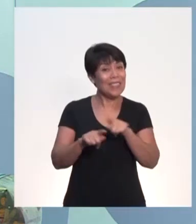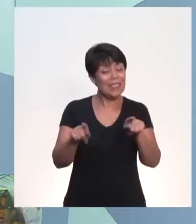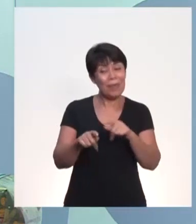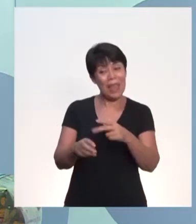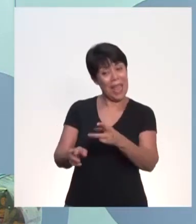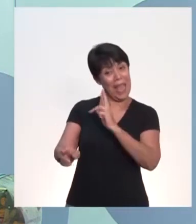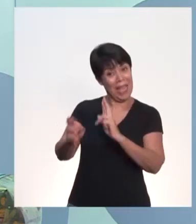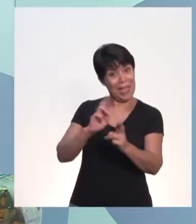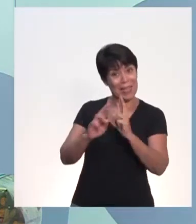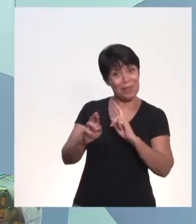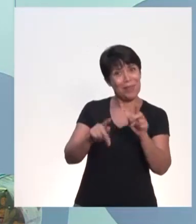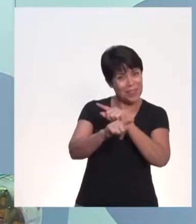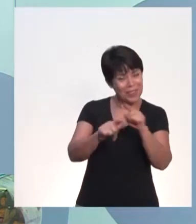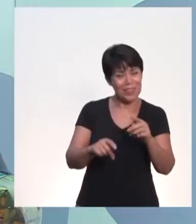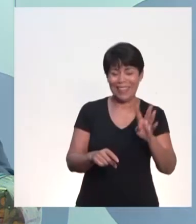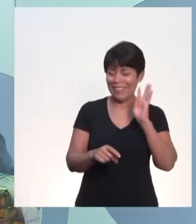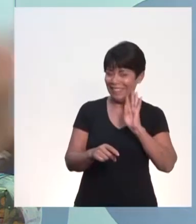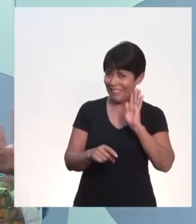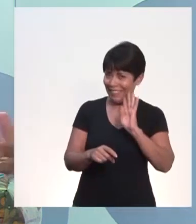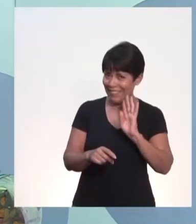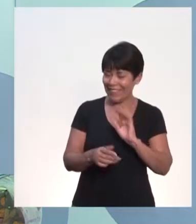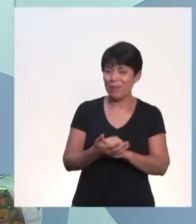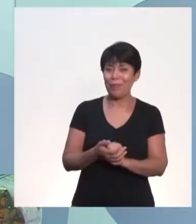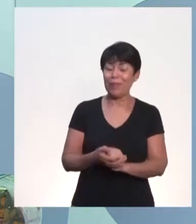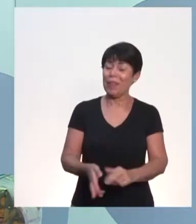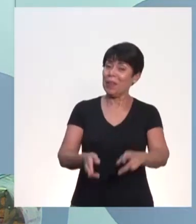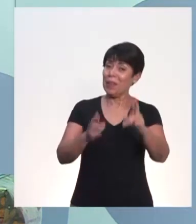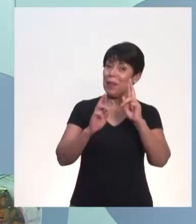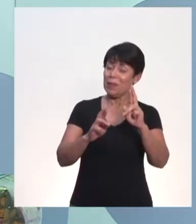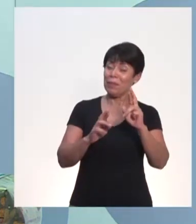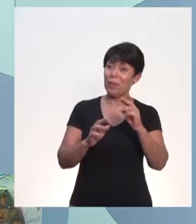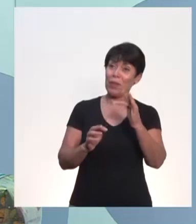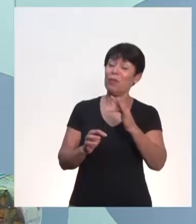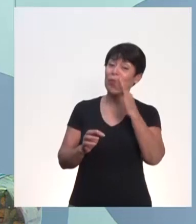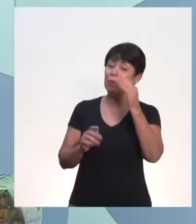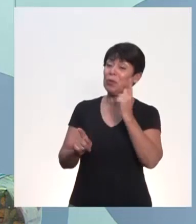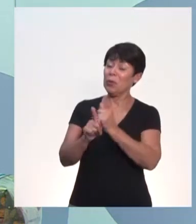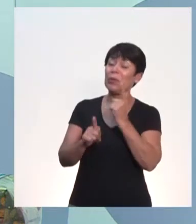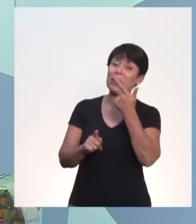chat de mídias de todos vocês, e eu espero que a gente possa se ver de novo